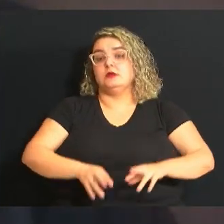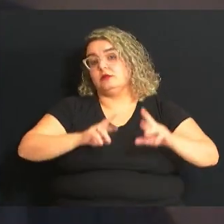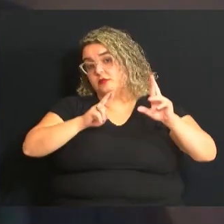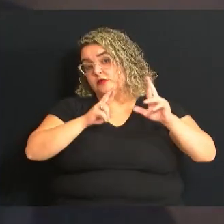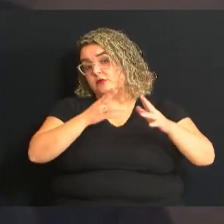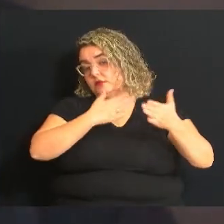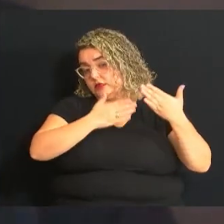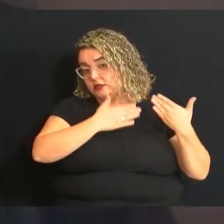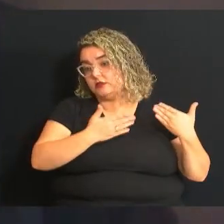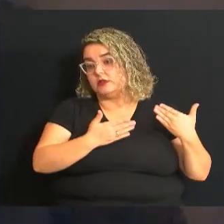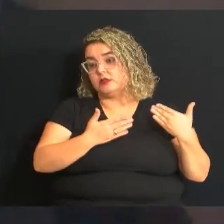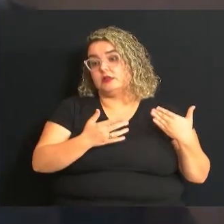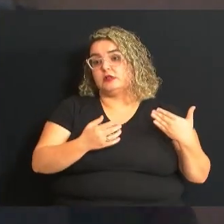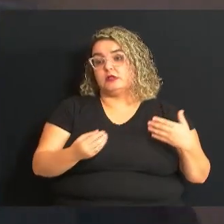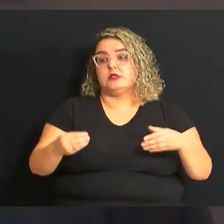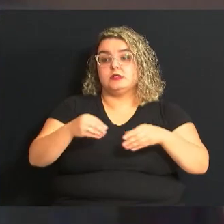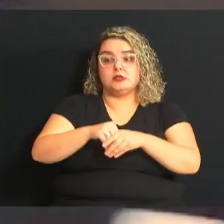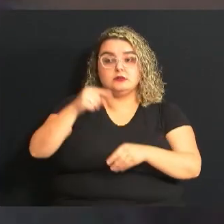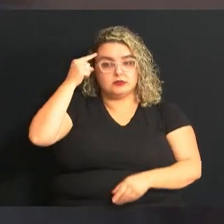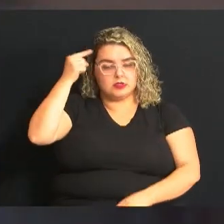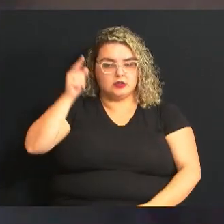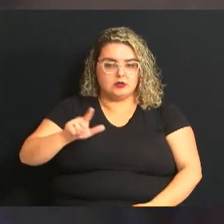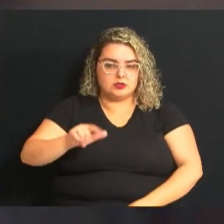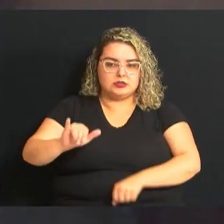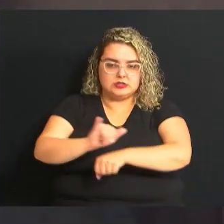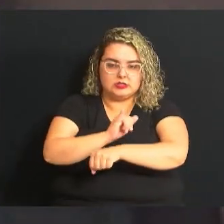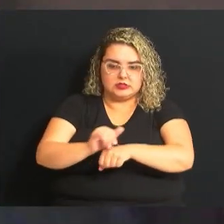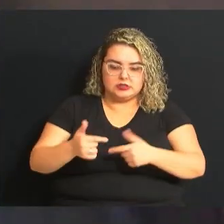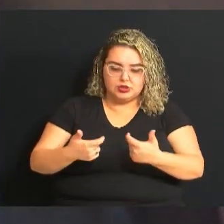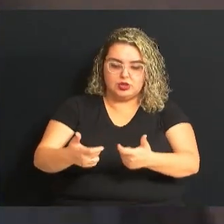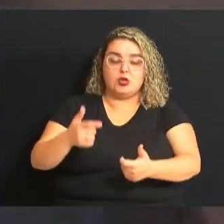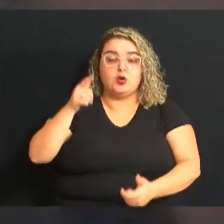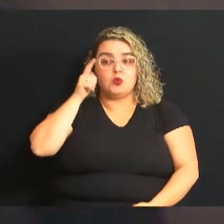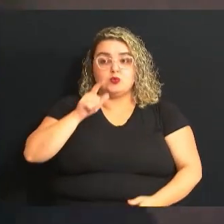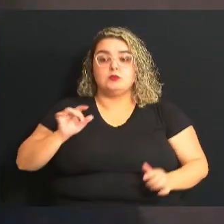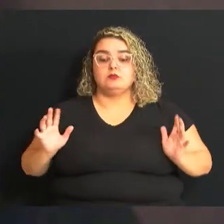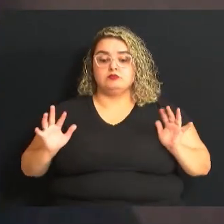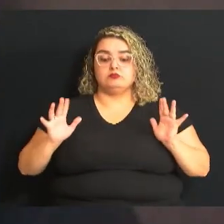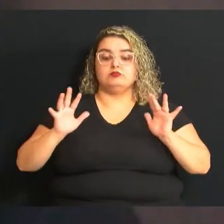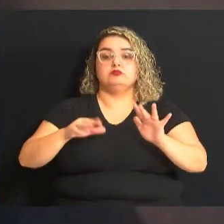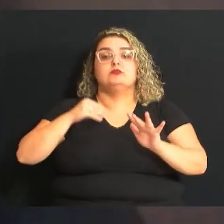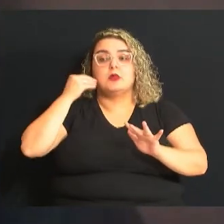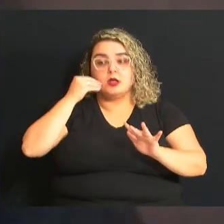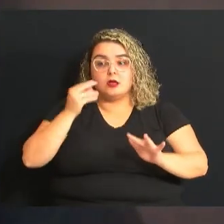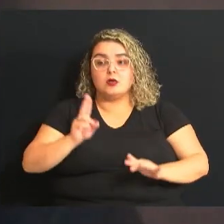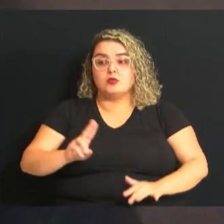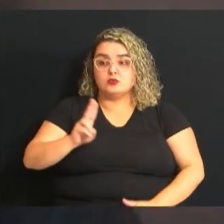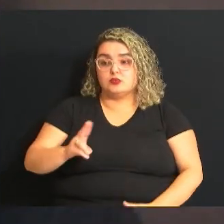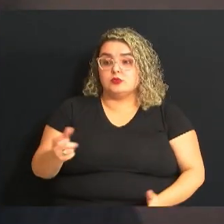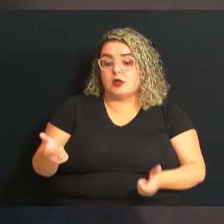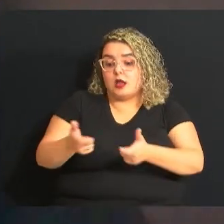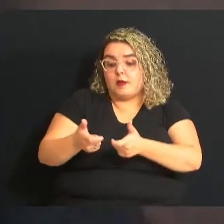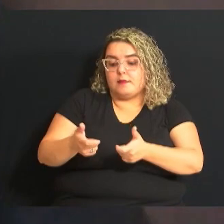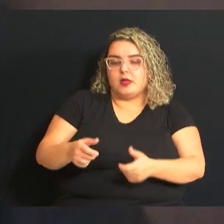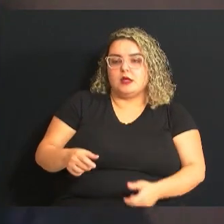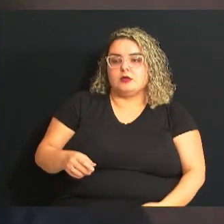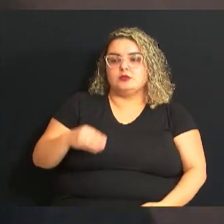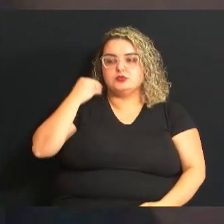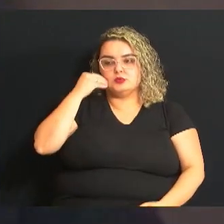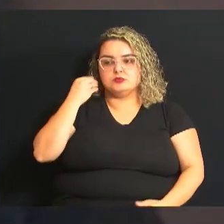um pensamento, aliás, é uma representação comum, que é leitura é responsabilidade do professor de português, para transformar